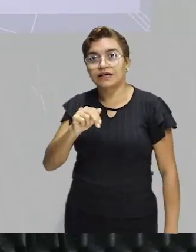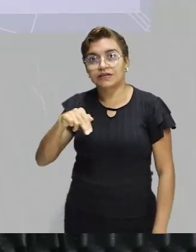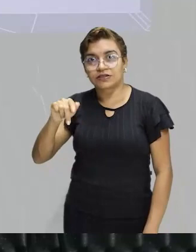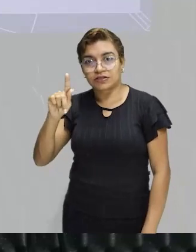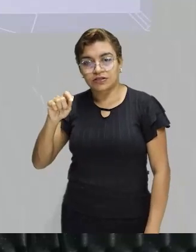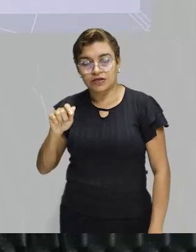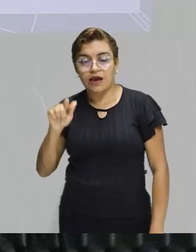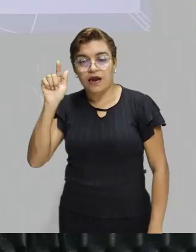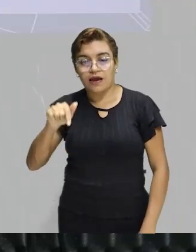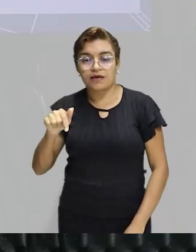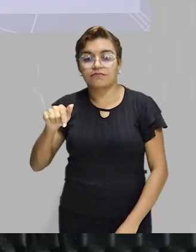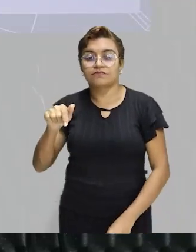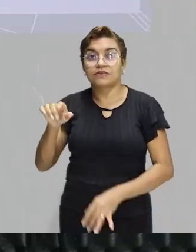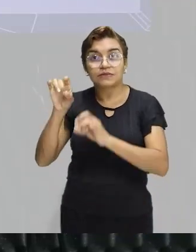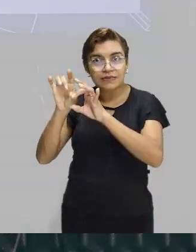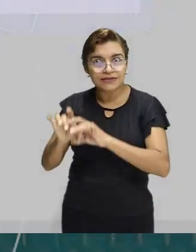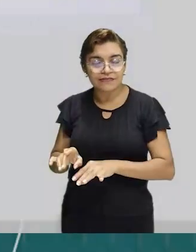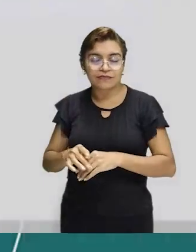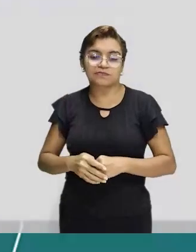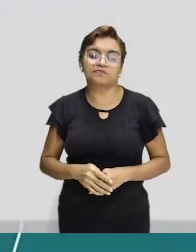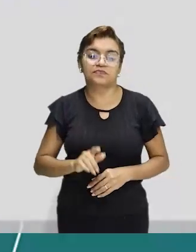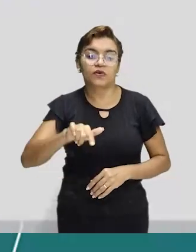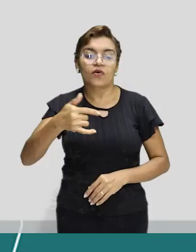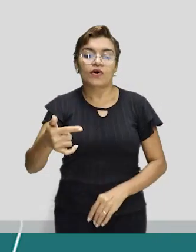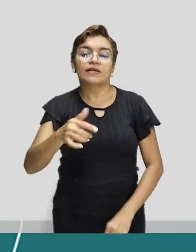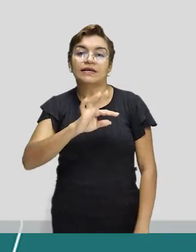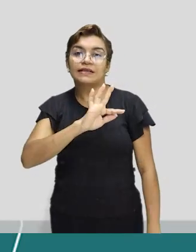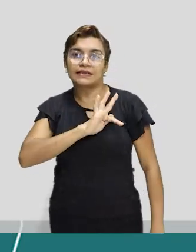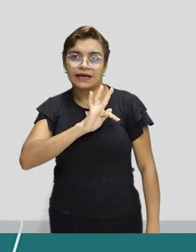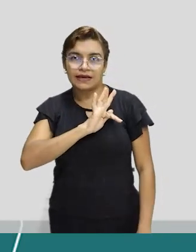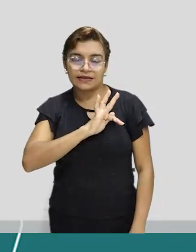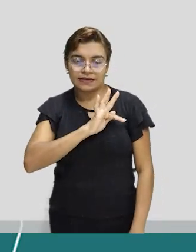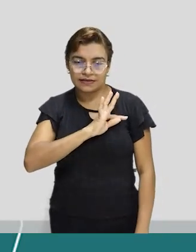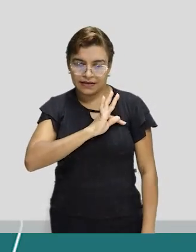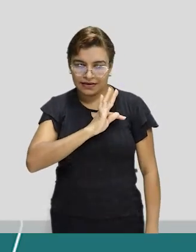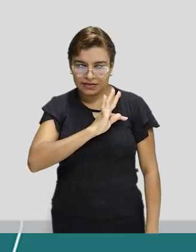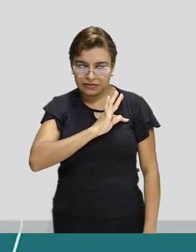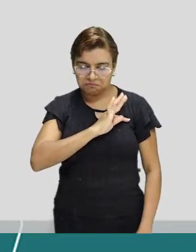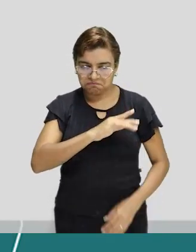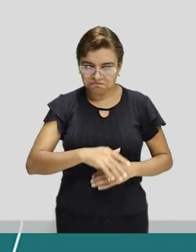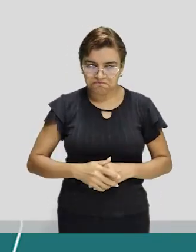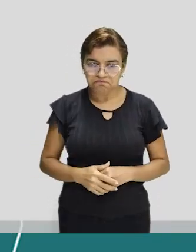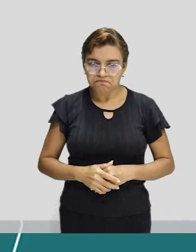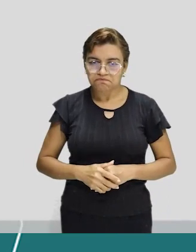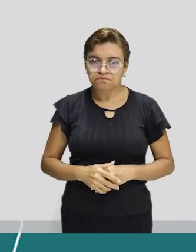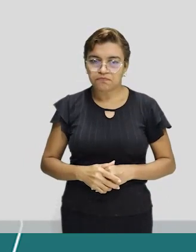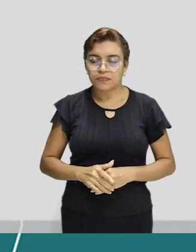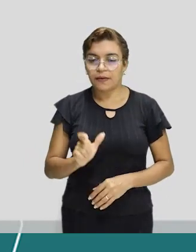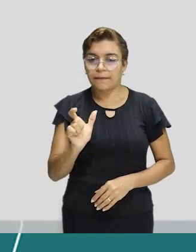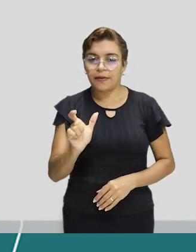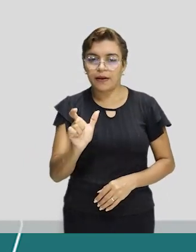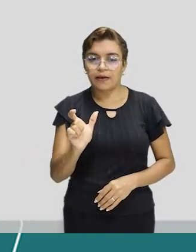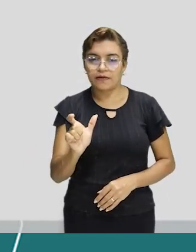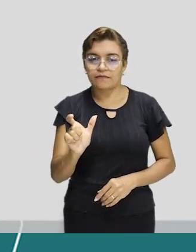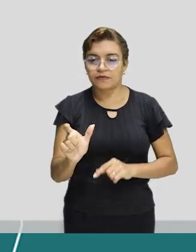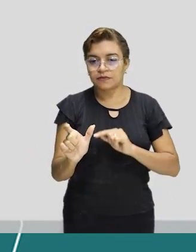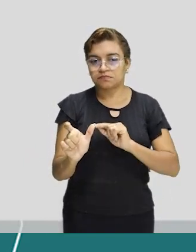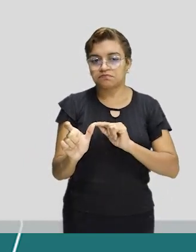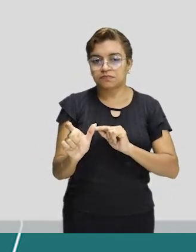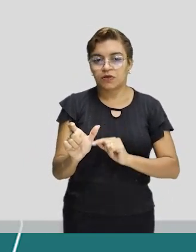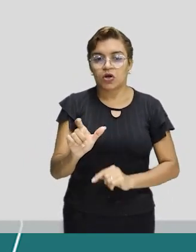Vamos agora para outra técnica, as palavras cognatas. Cognate words também são chamadas de